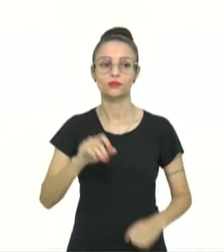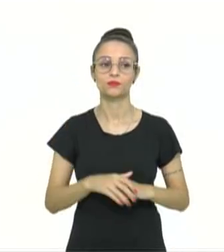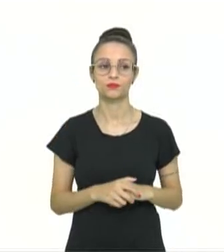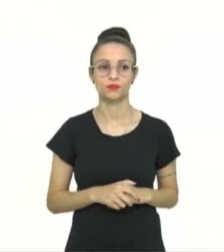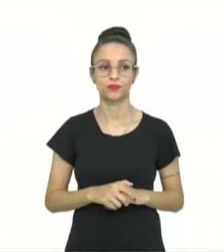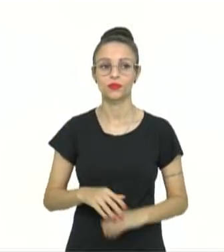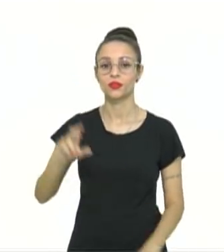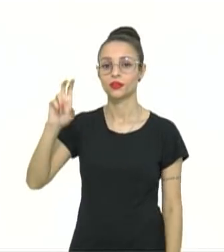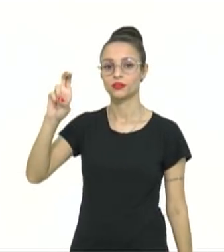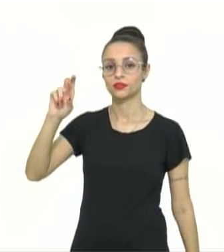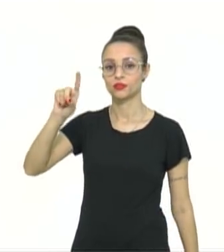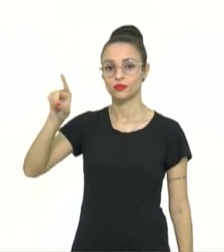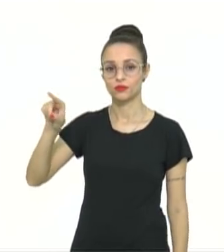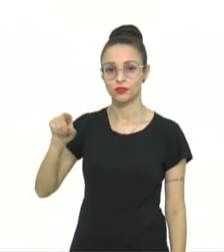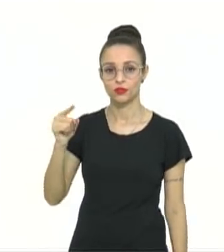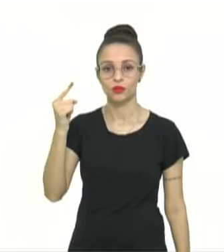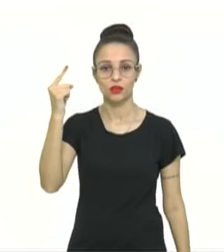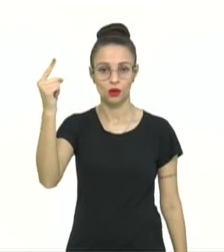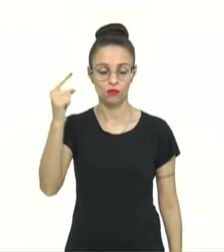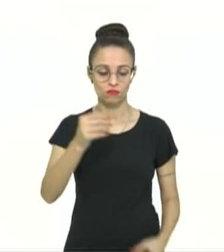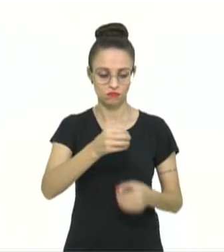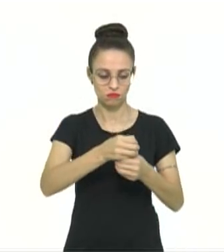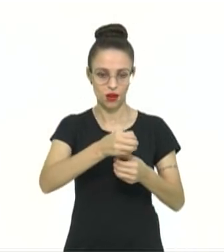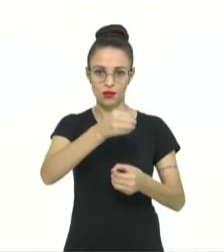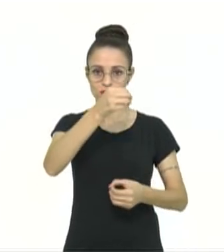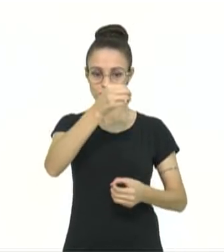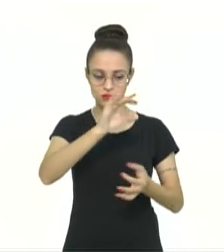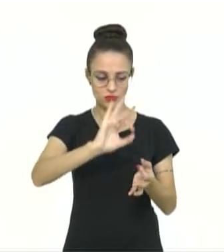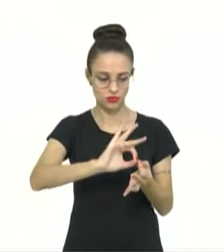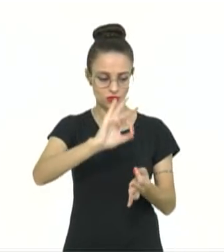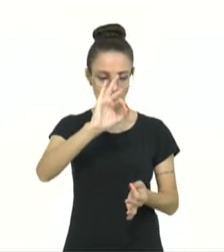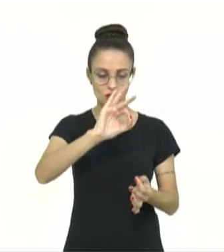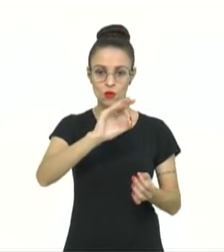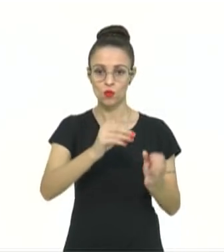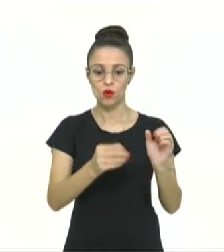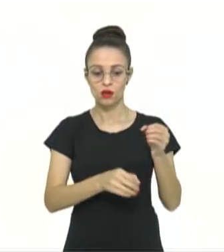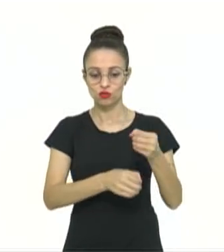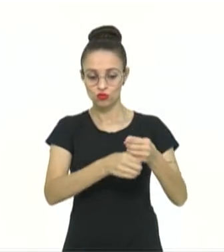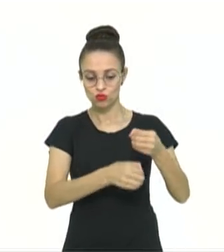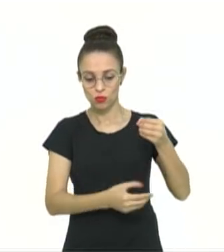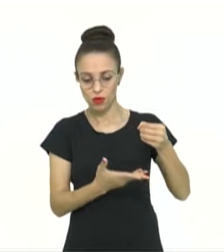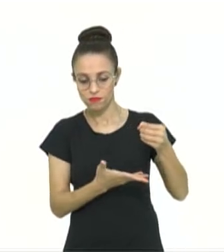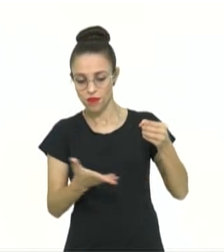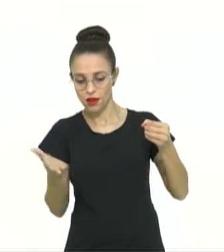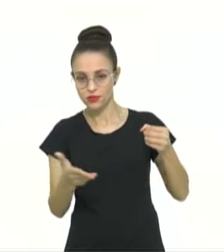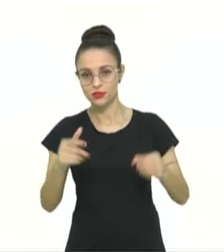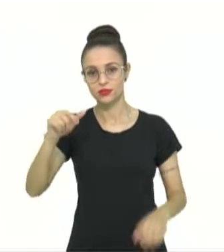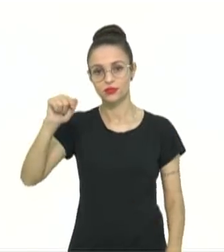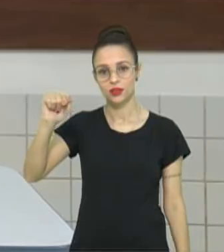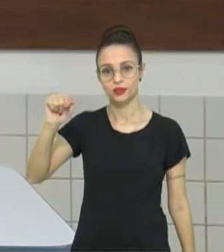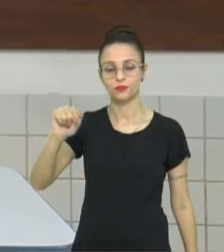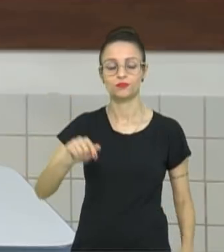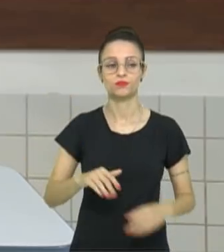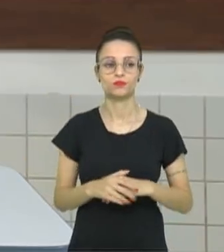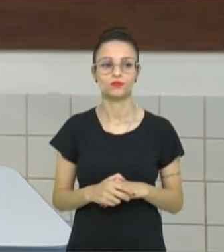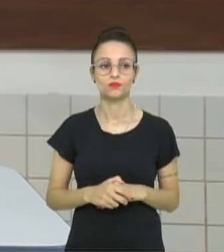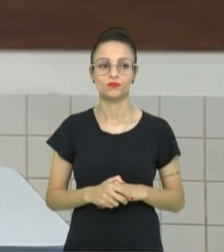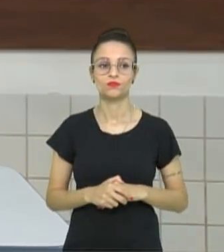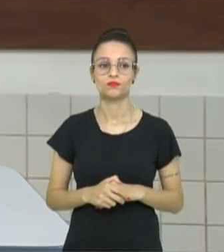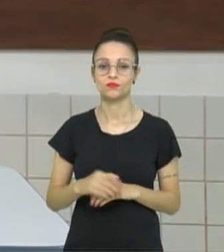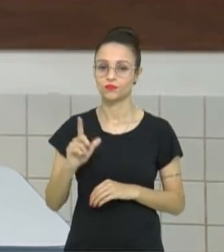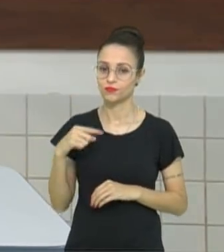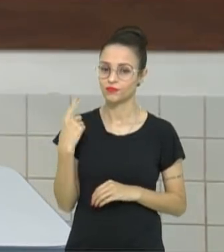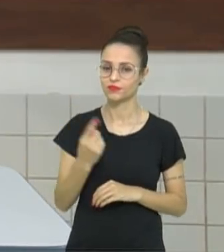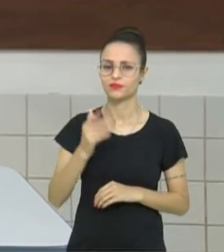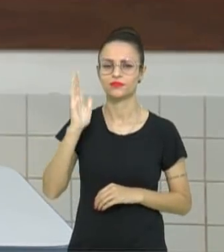tenho 5,1 a altura do bastão, e a sombra mede 7. Aí, nós já